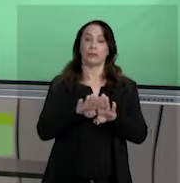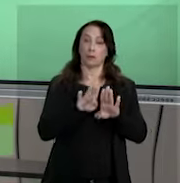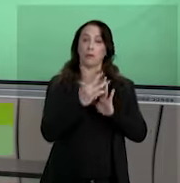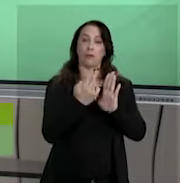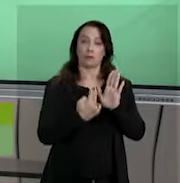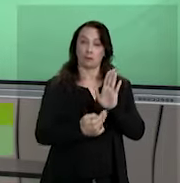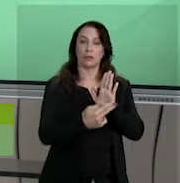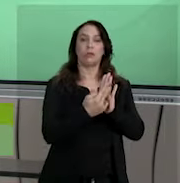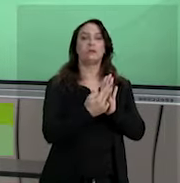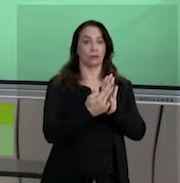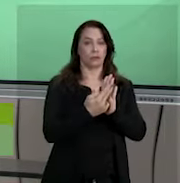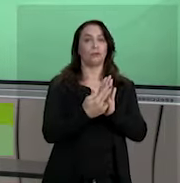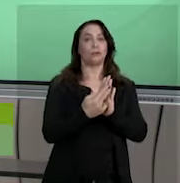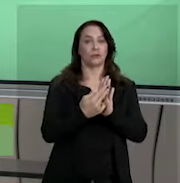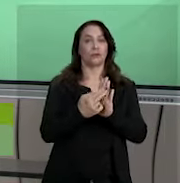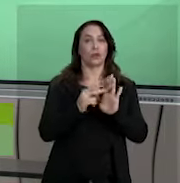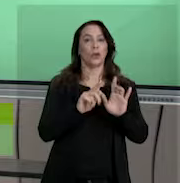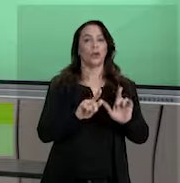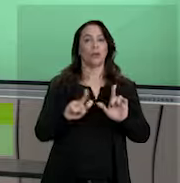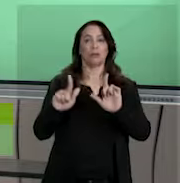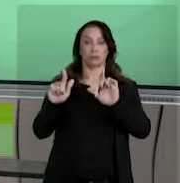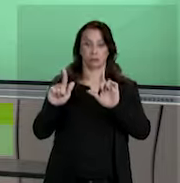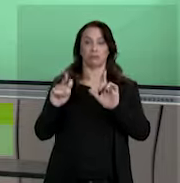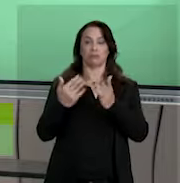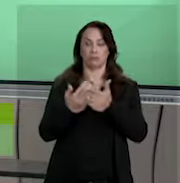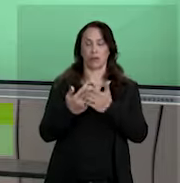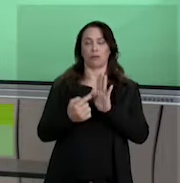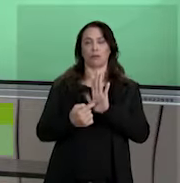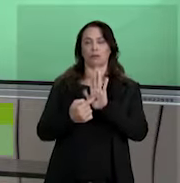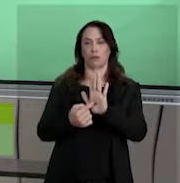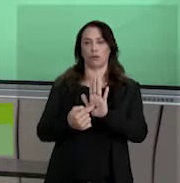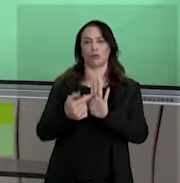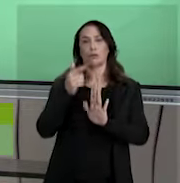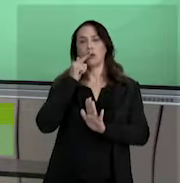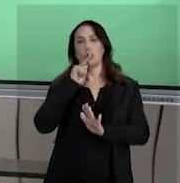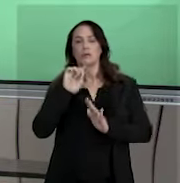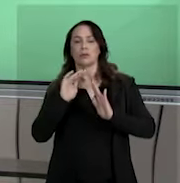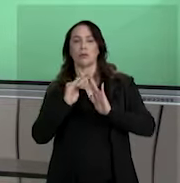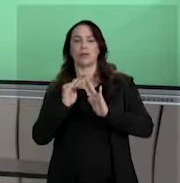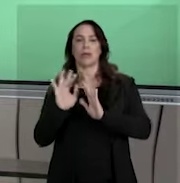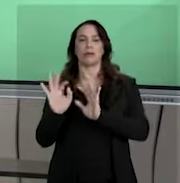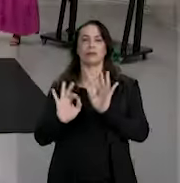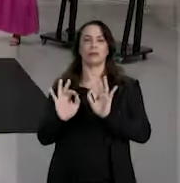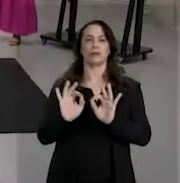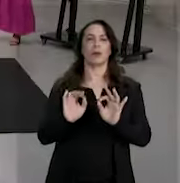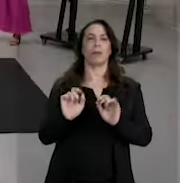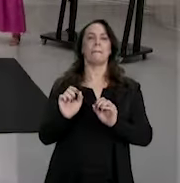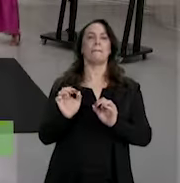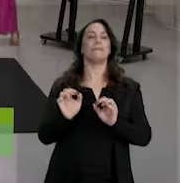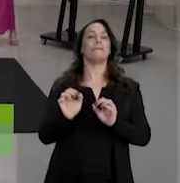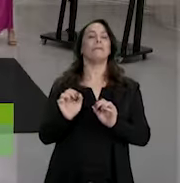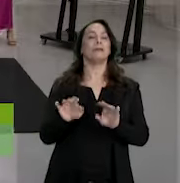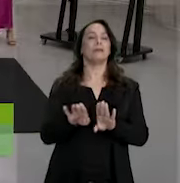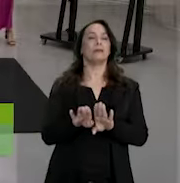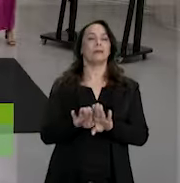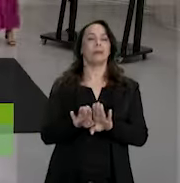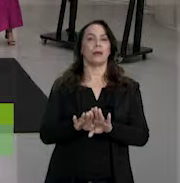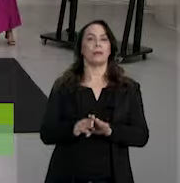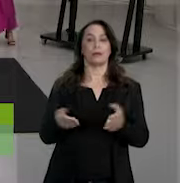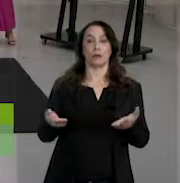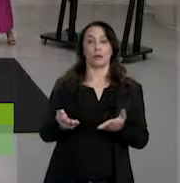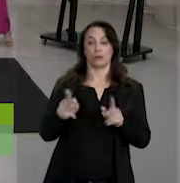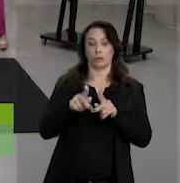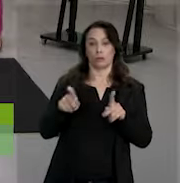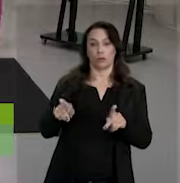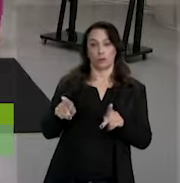poder fazer aí na casa de vocês. Agora eu vou ficar aqui com a Ludmila, vou passar a bola para ela, porque ela vai me ajudar nesse